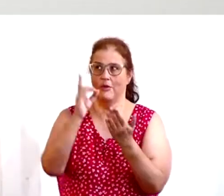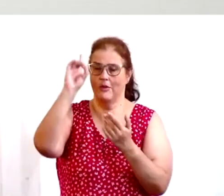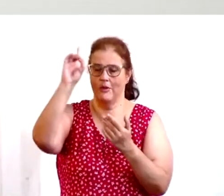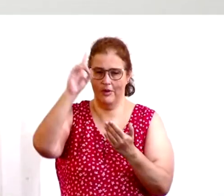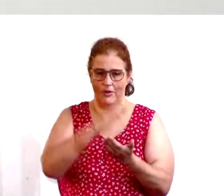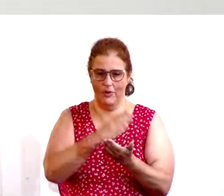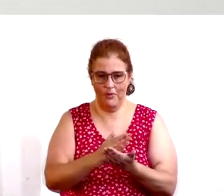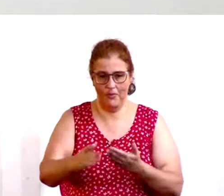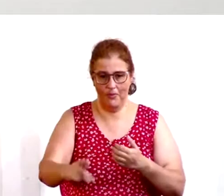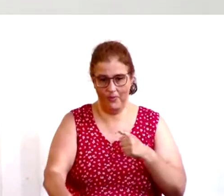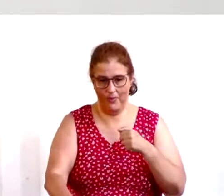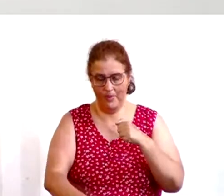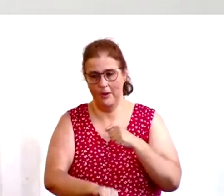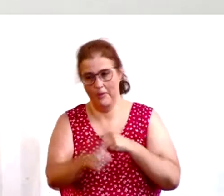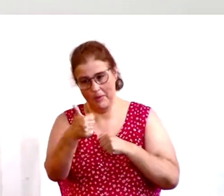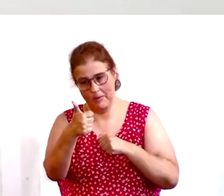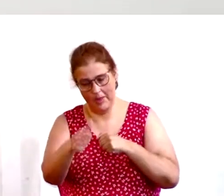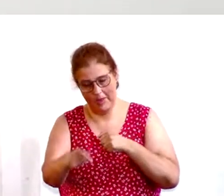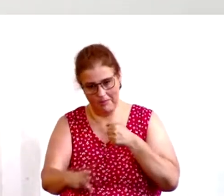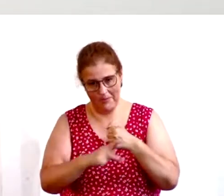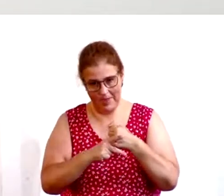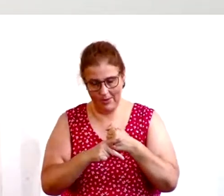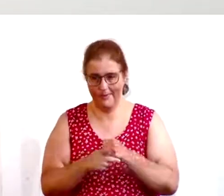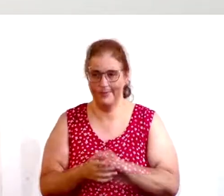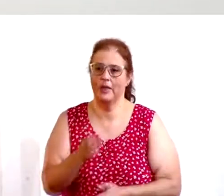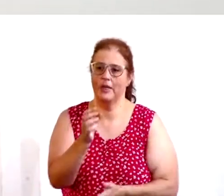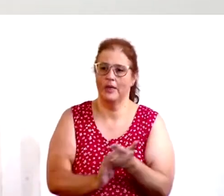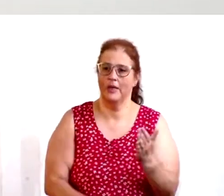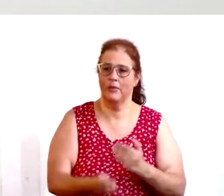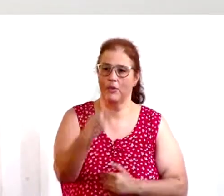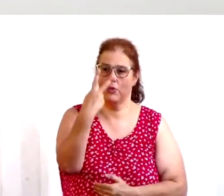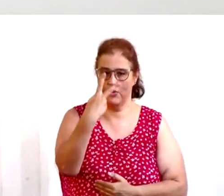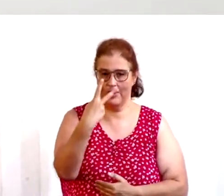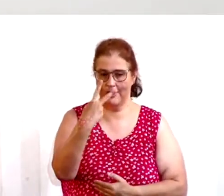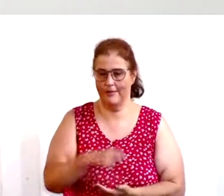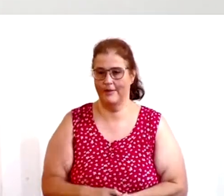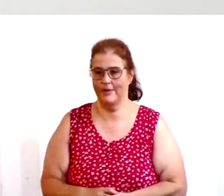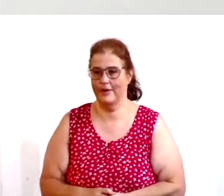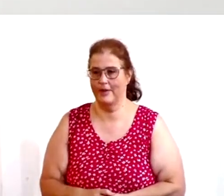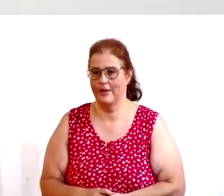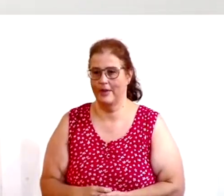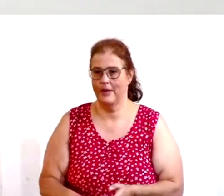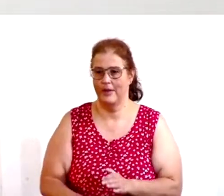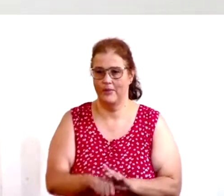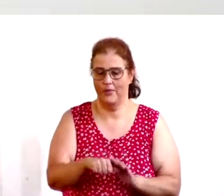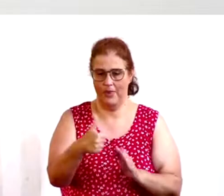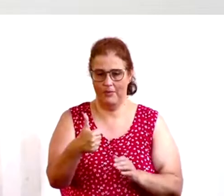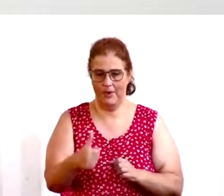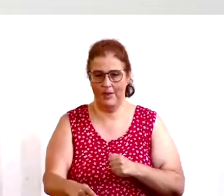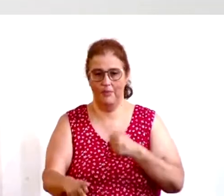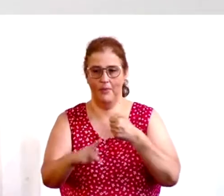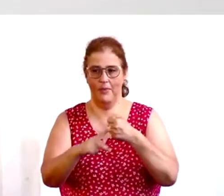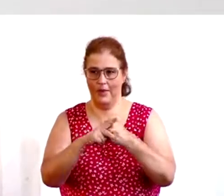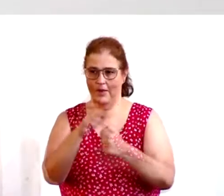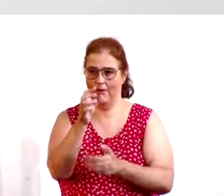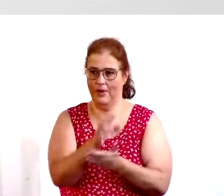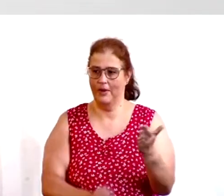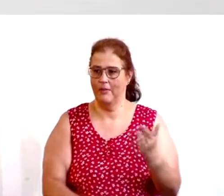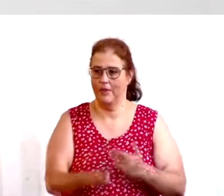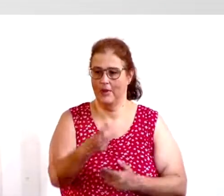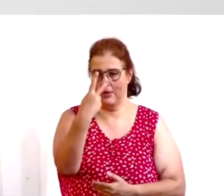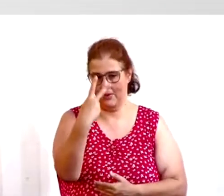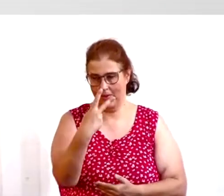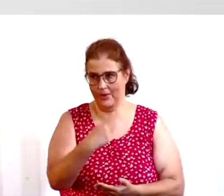da carta de Pedro. Hoje, 1 de Pedro, capítulo 2. 1 de Pedro, capítulo 2.